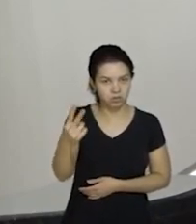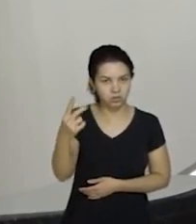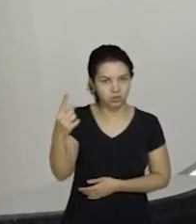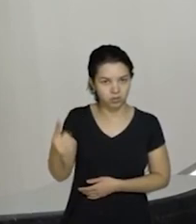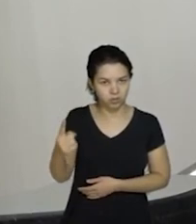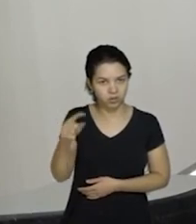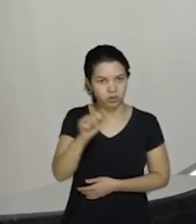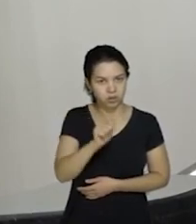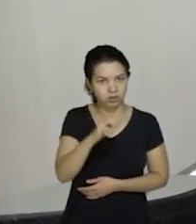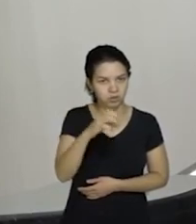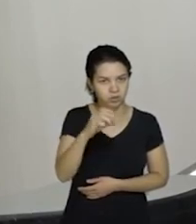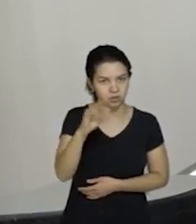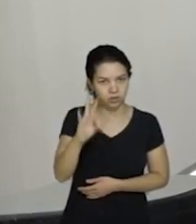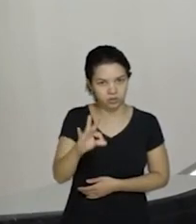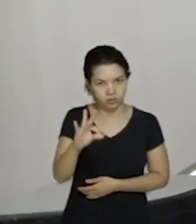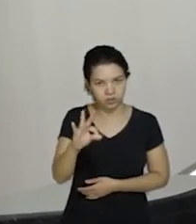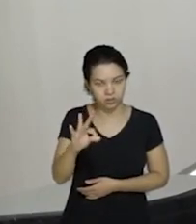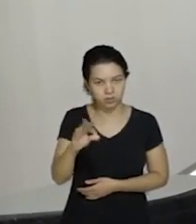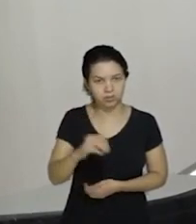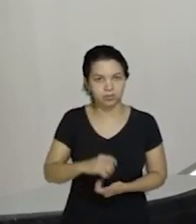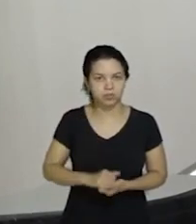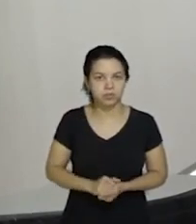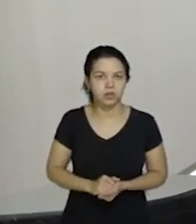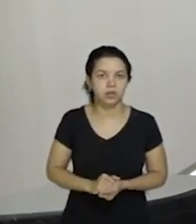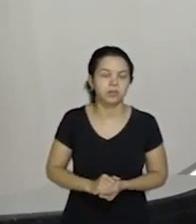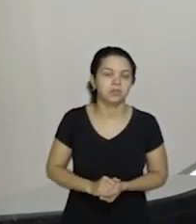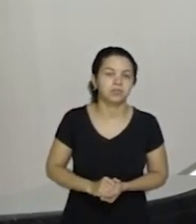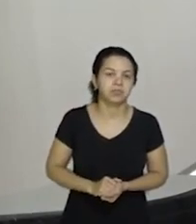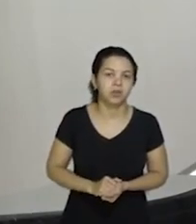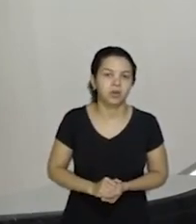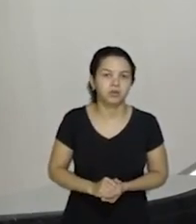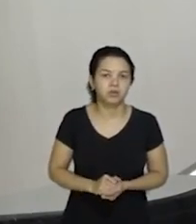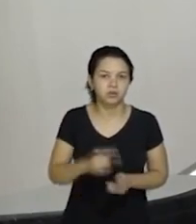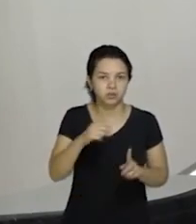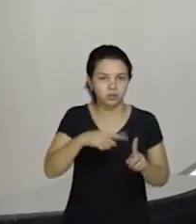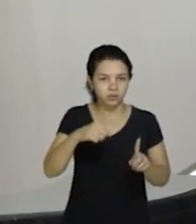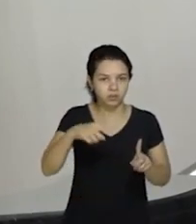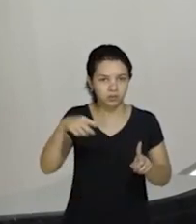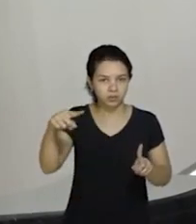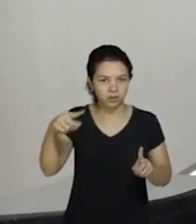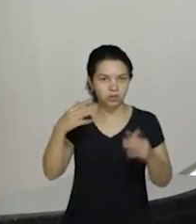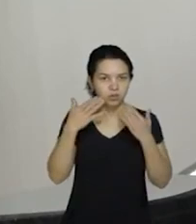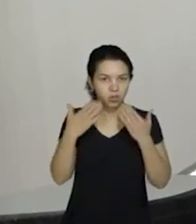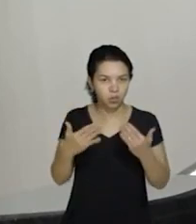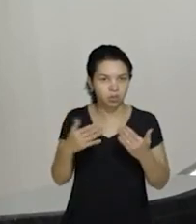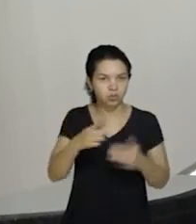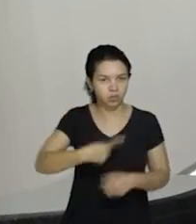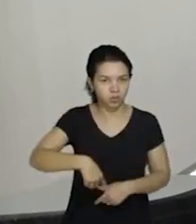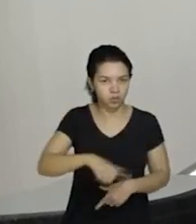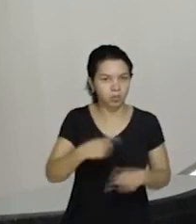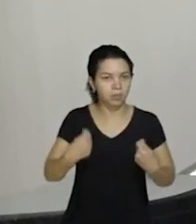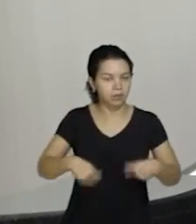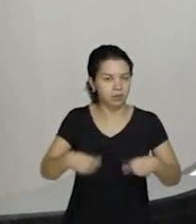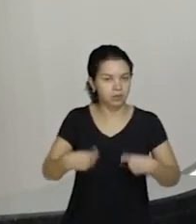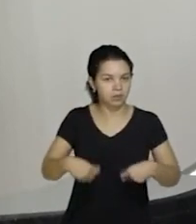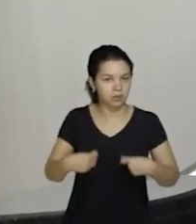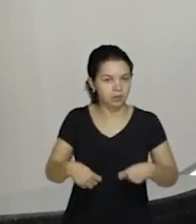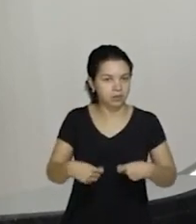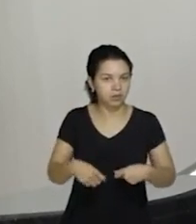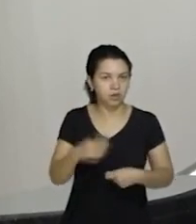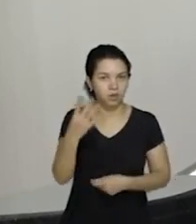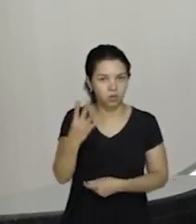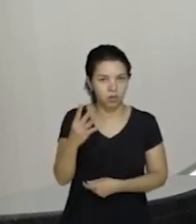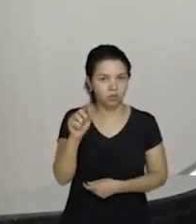na CTS segundo dados oficiais nós precisaremos ter somente